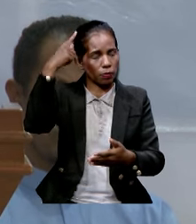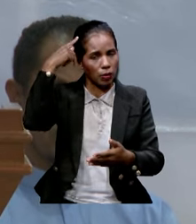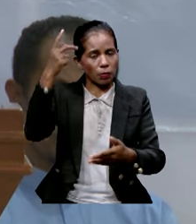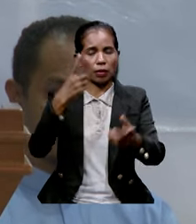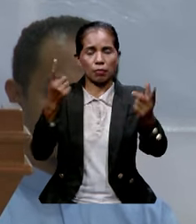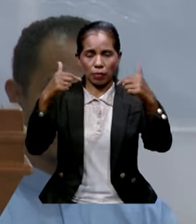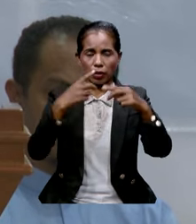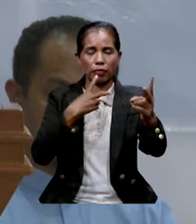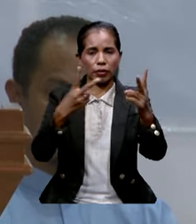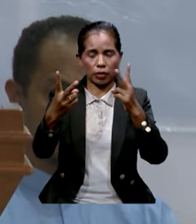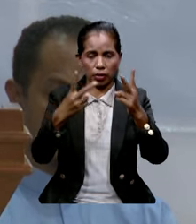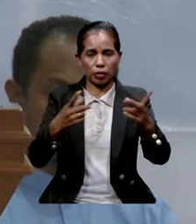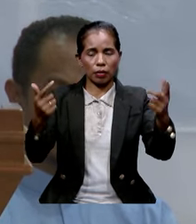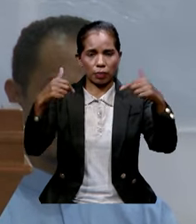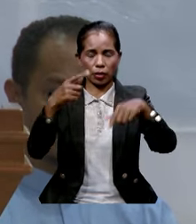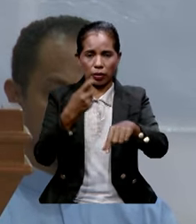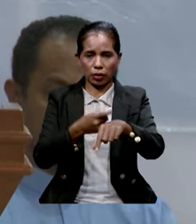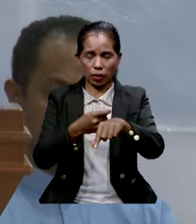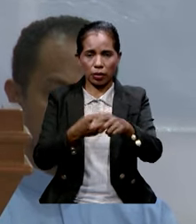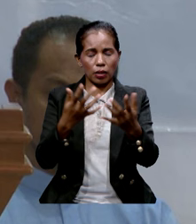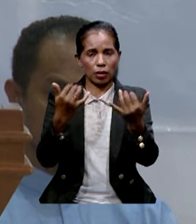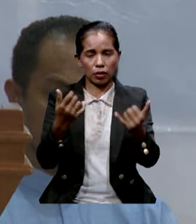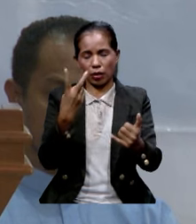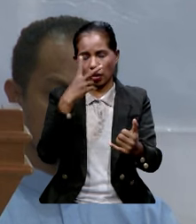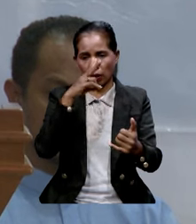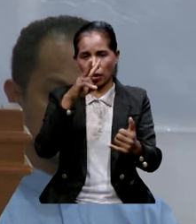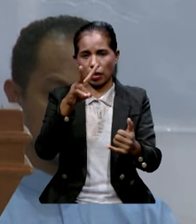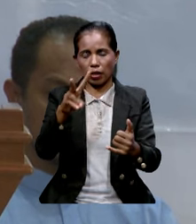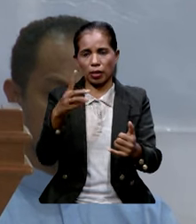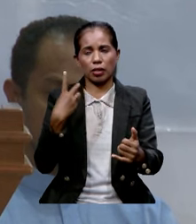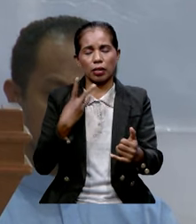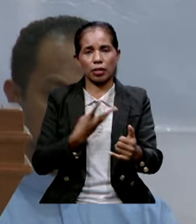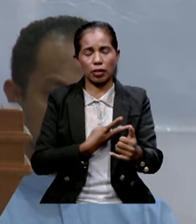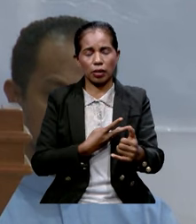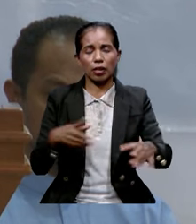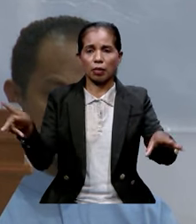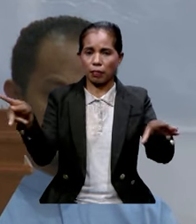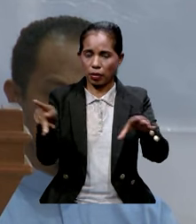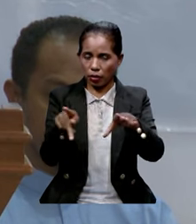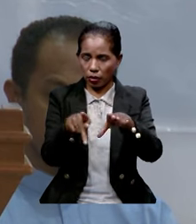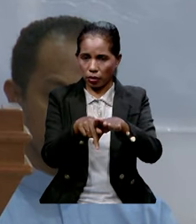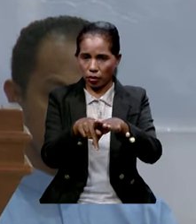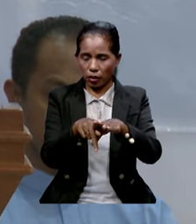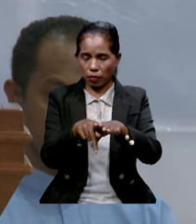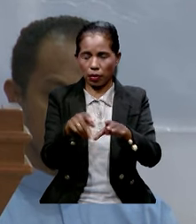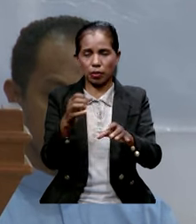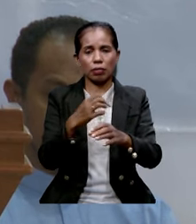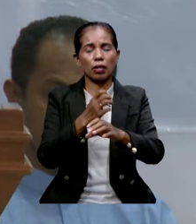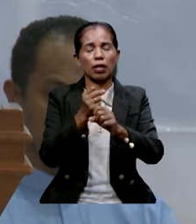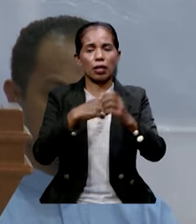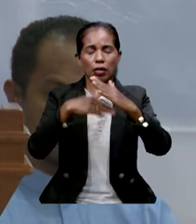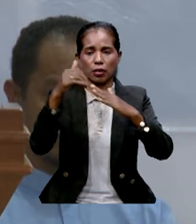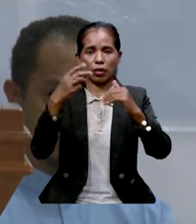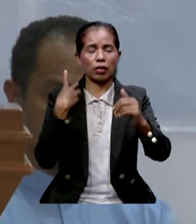visita seja um momento em que revigoremos a nossa participação na construção da